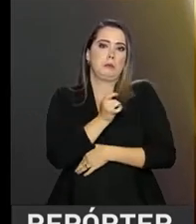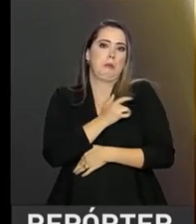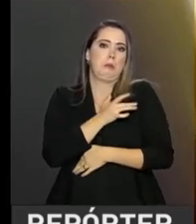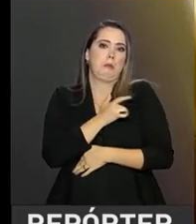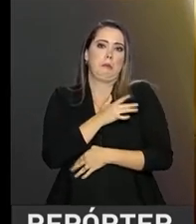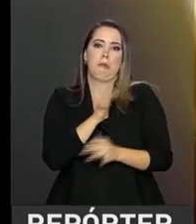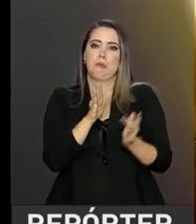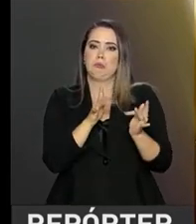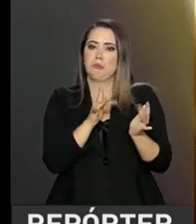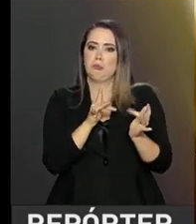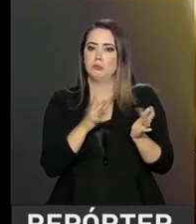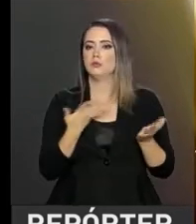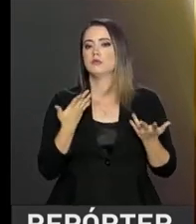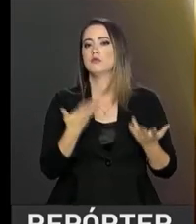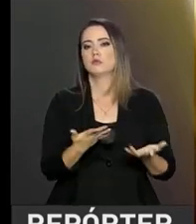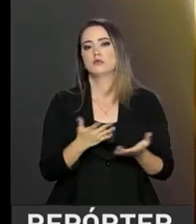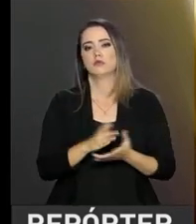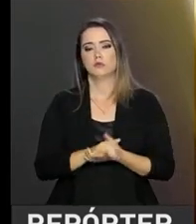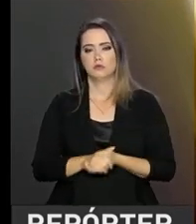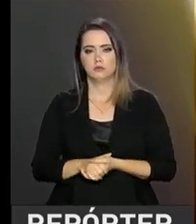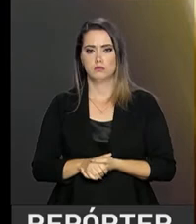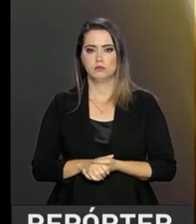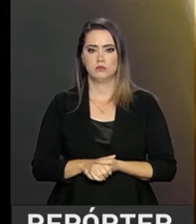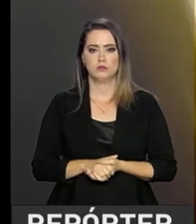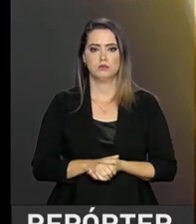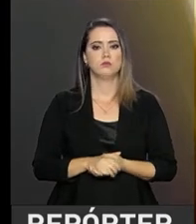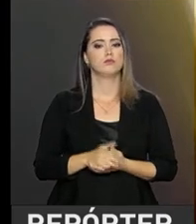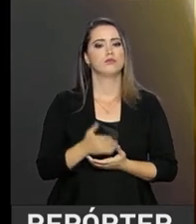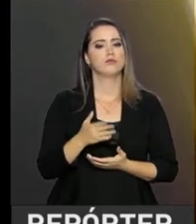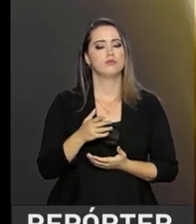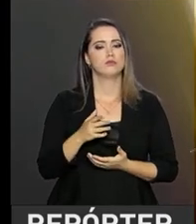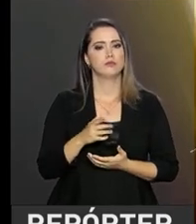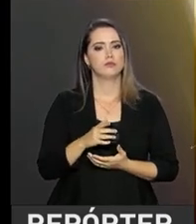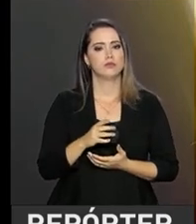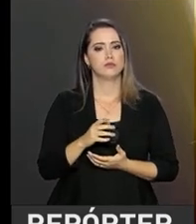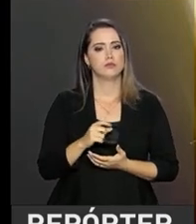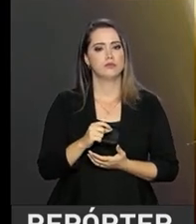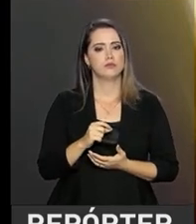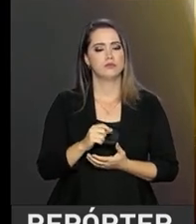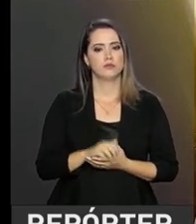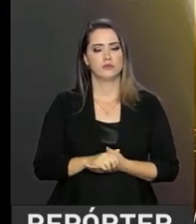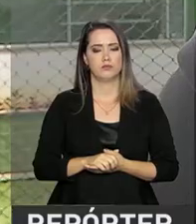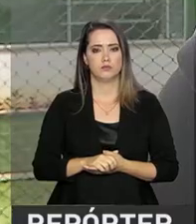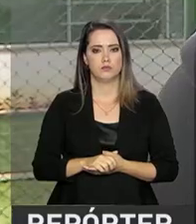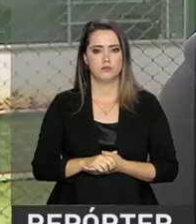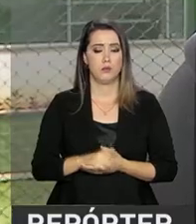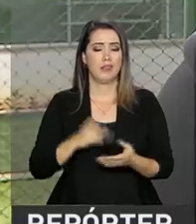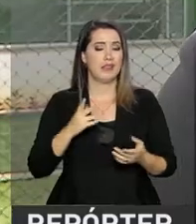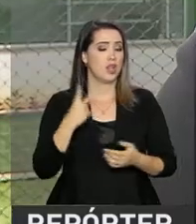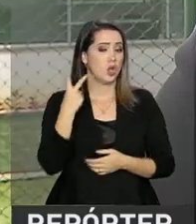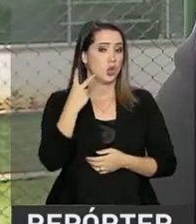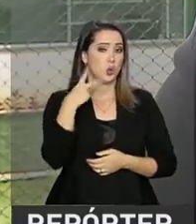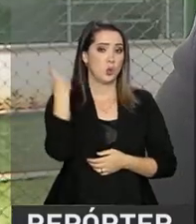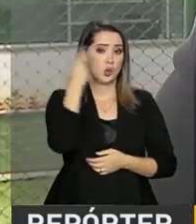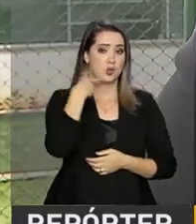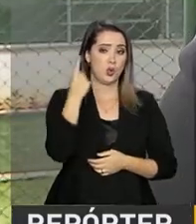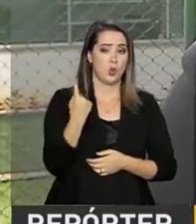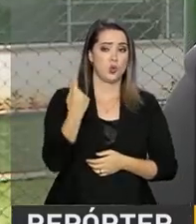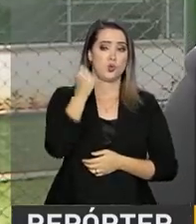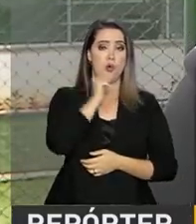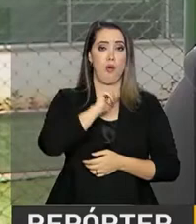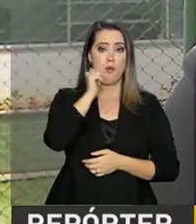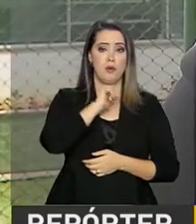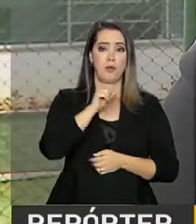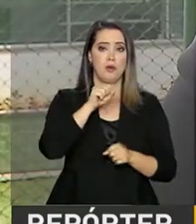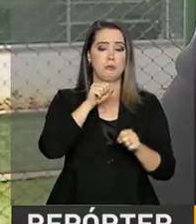com quem vivia com as pessoas que o relacionou com um melhor funcionamento a cada duas horas uma mulher é